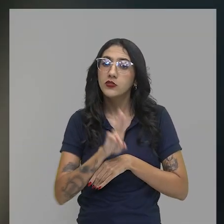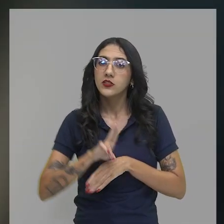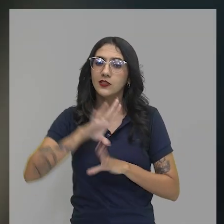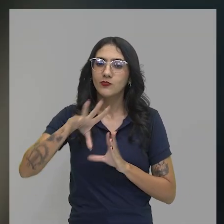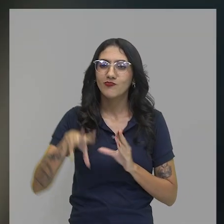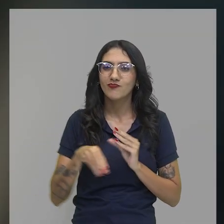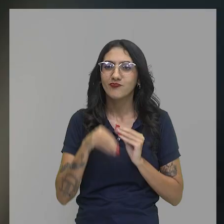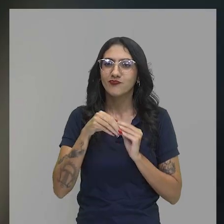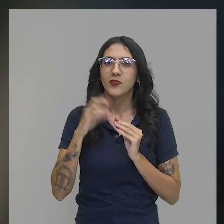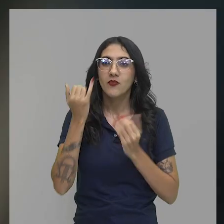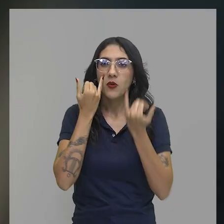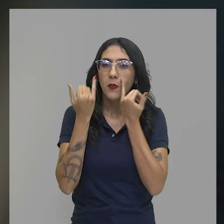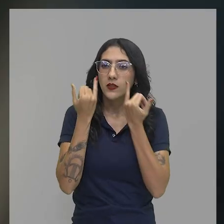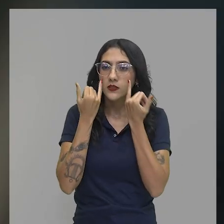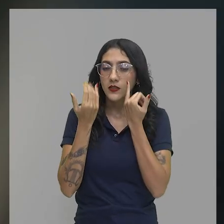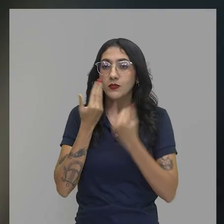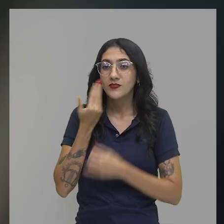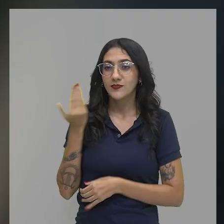Brahe,